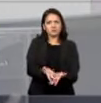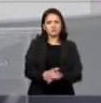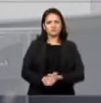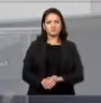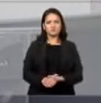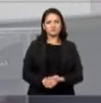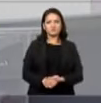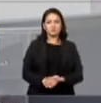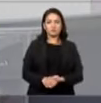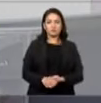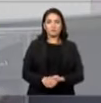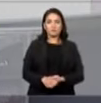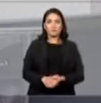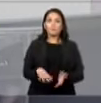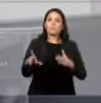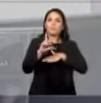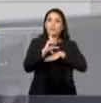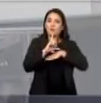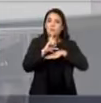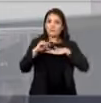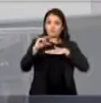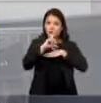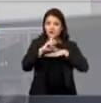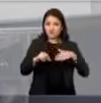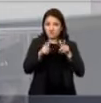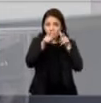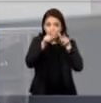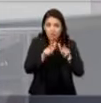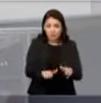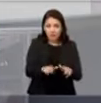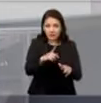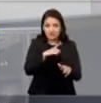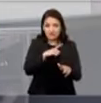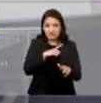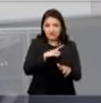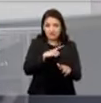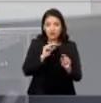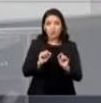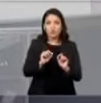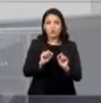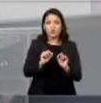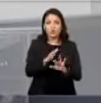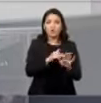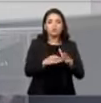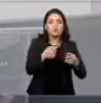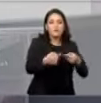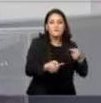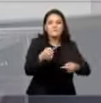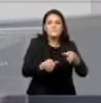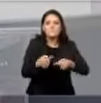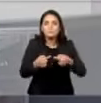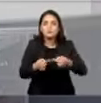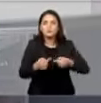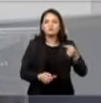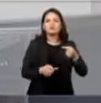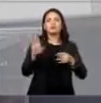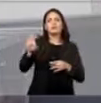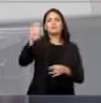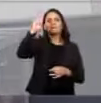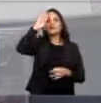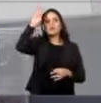Na Casa Civil da Presidência da República é onde funciona a política de fomento a maioria dos assuntos prioritários